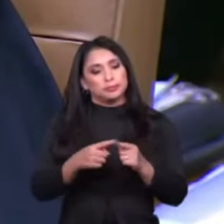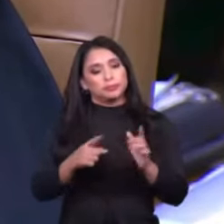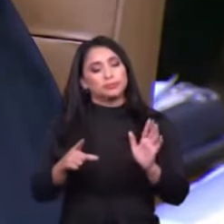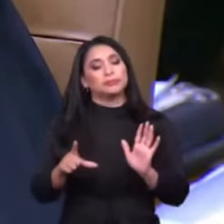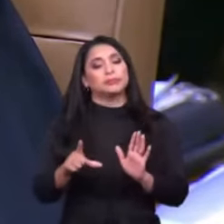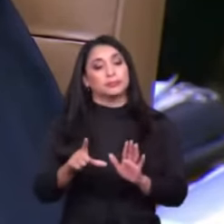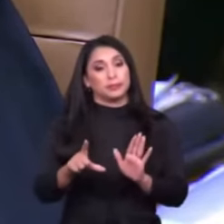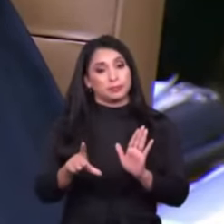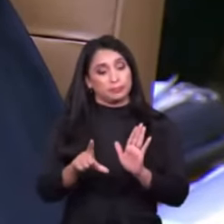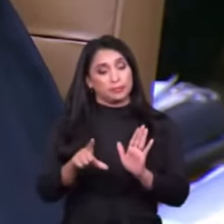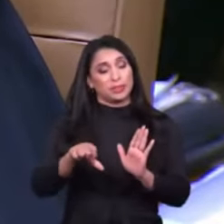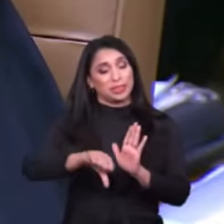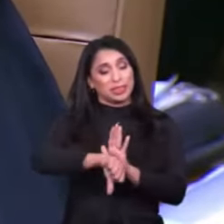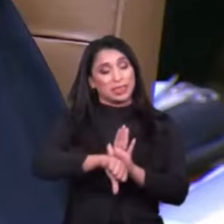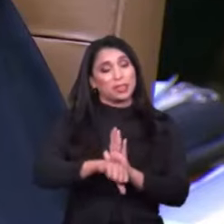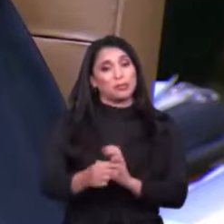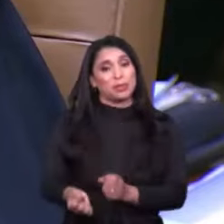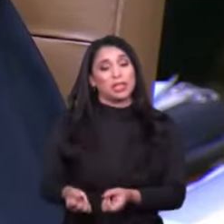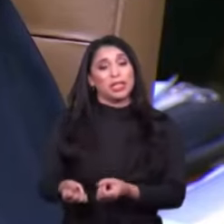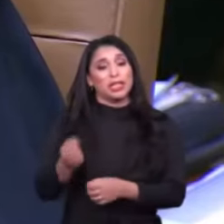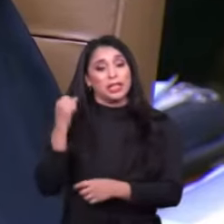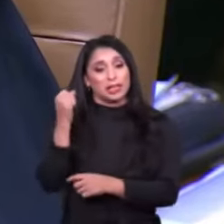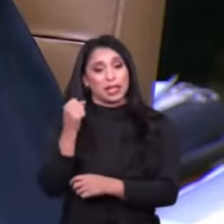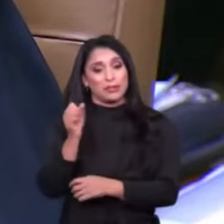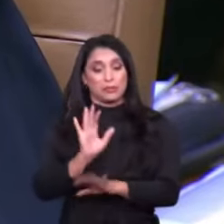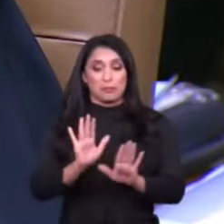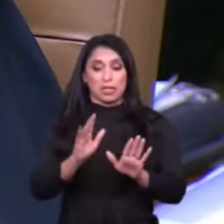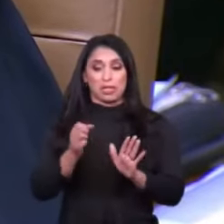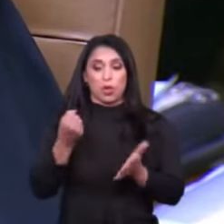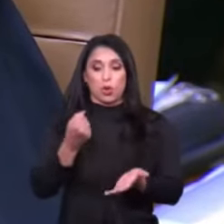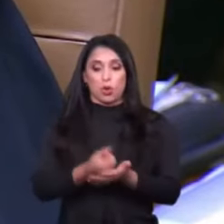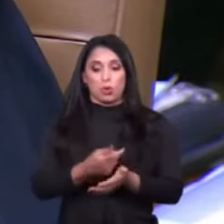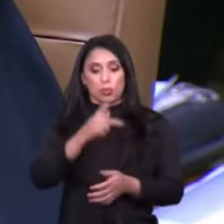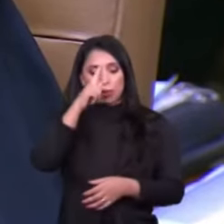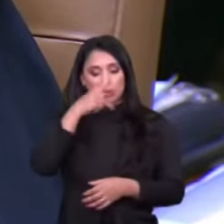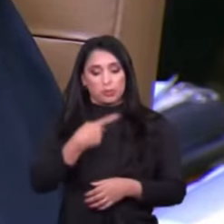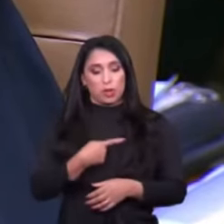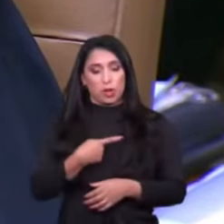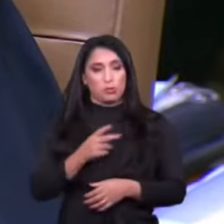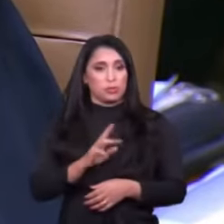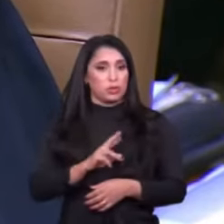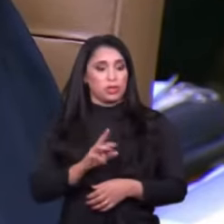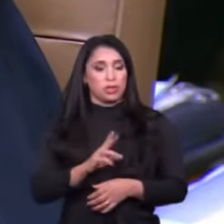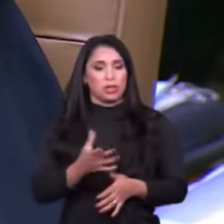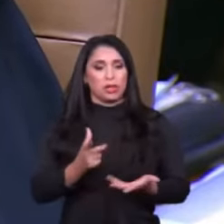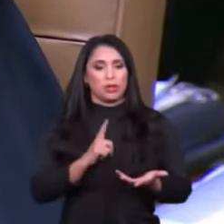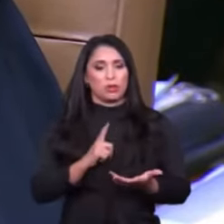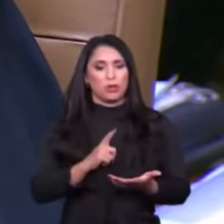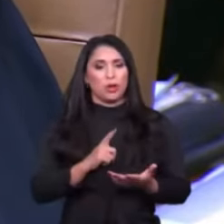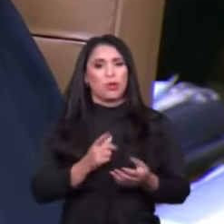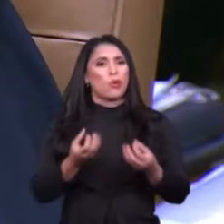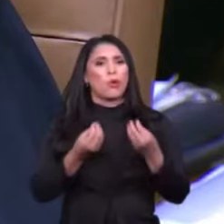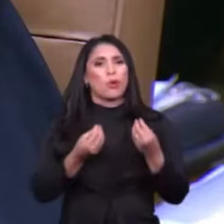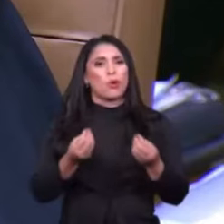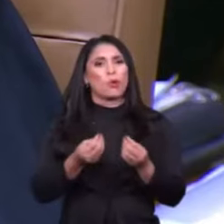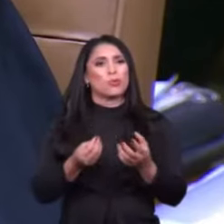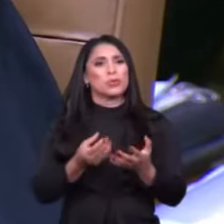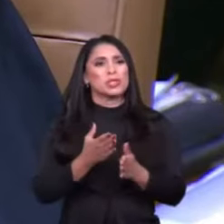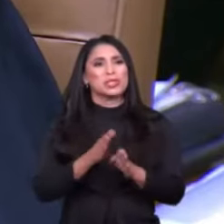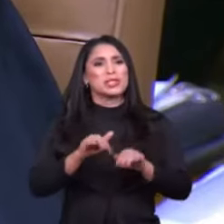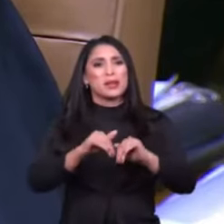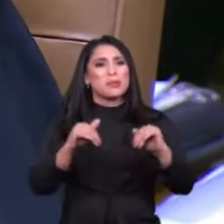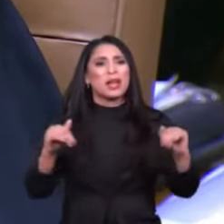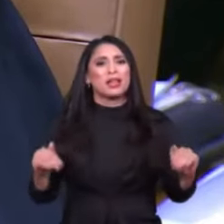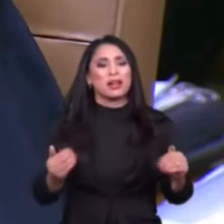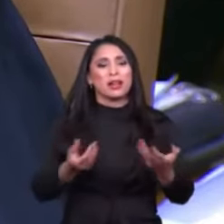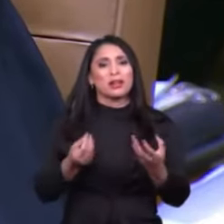grave, mas comprar para uso próprio, não. Na prática, identificar e isolar essas condutas se torna quase impossível em